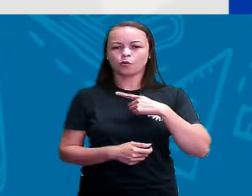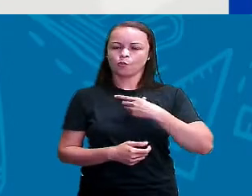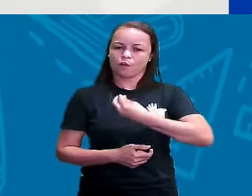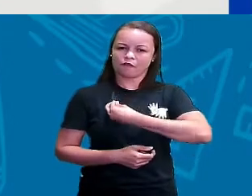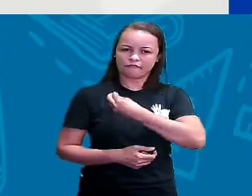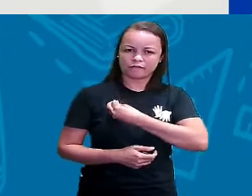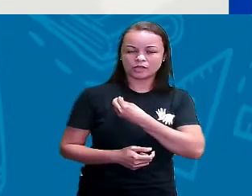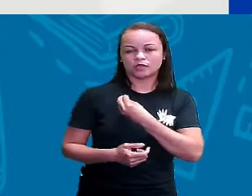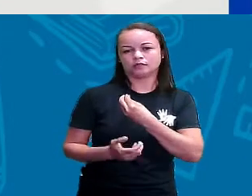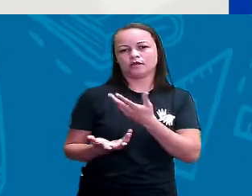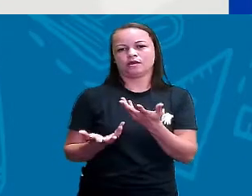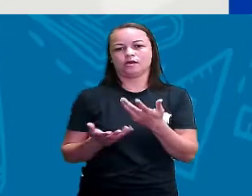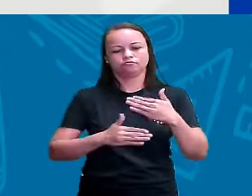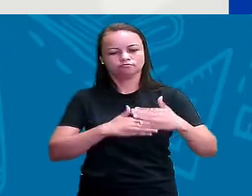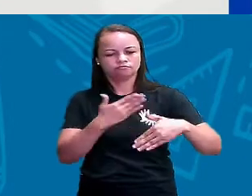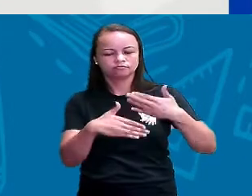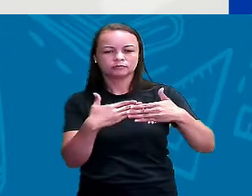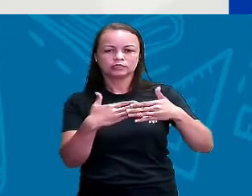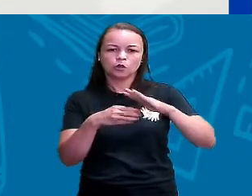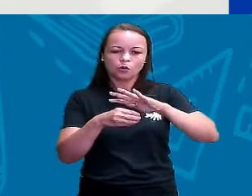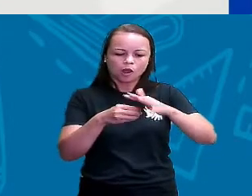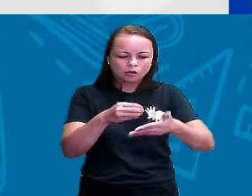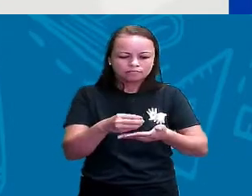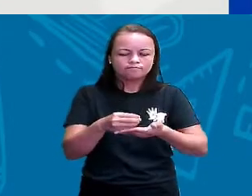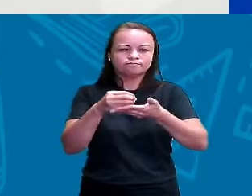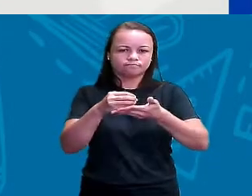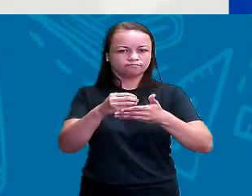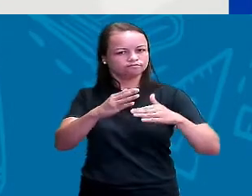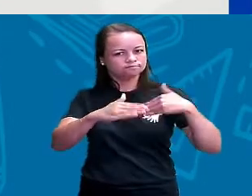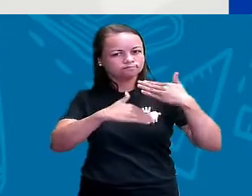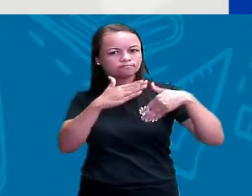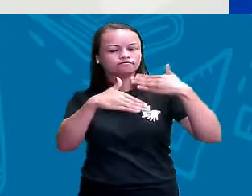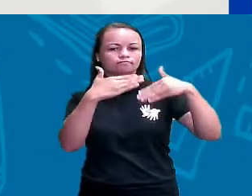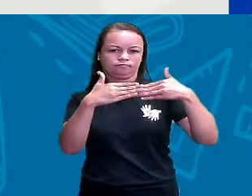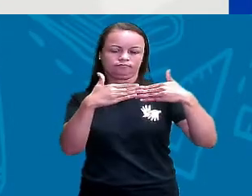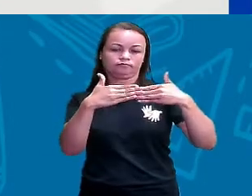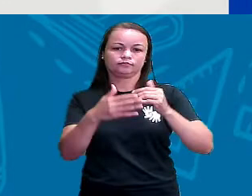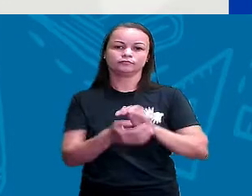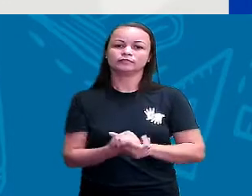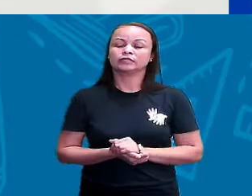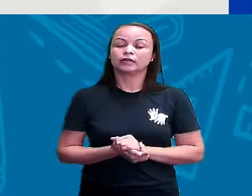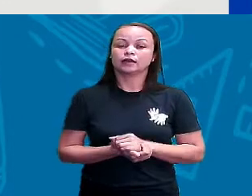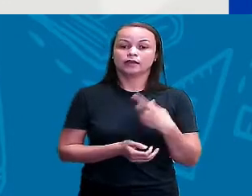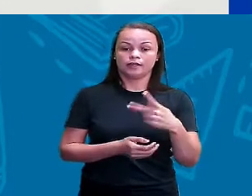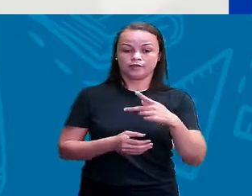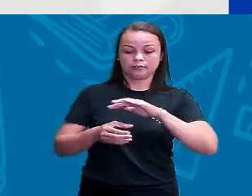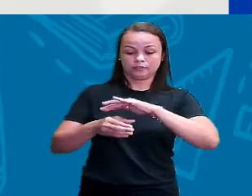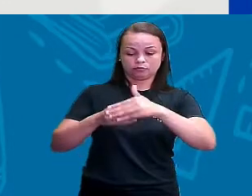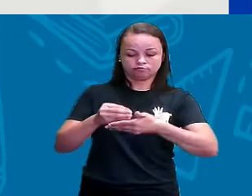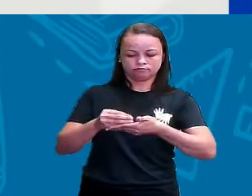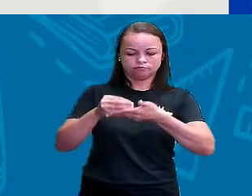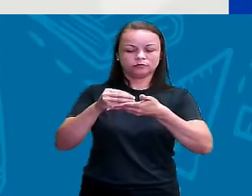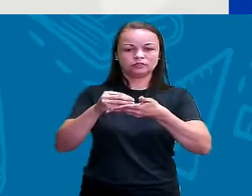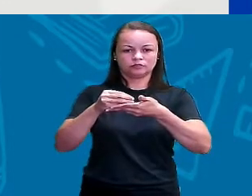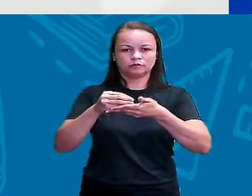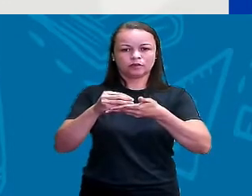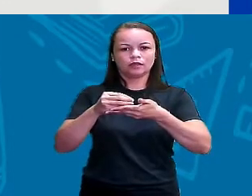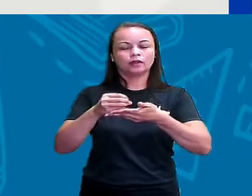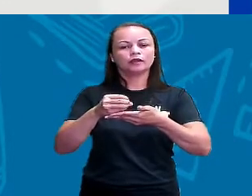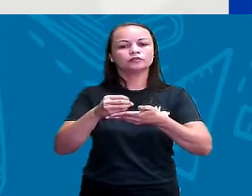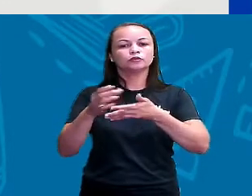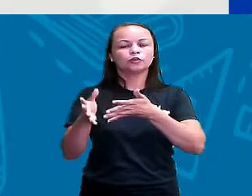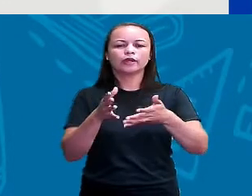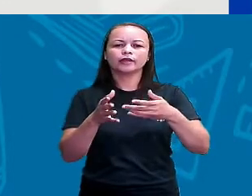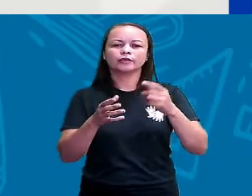um desenvolvimento sustentável, tá certo? O desenvolvimento sustentável é justamente aquele em que o